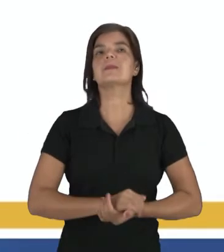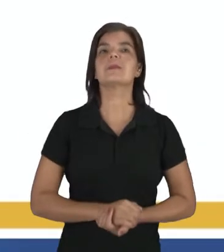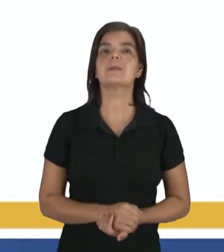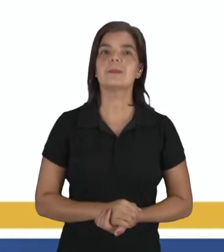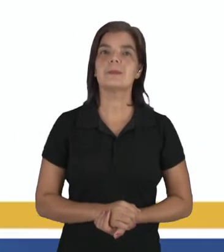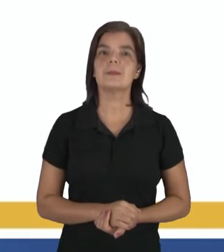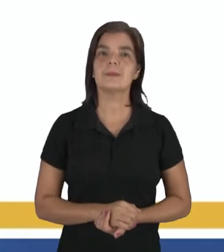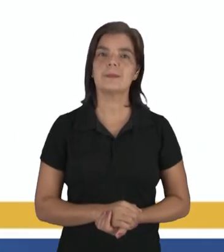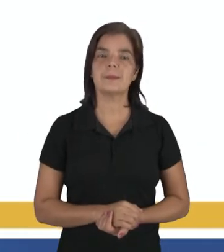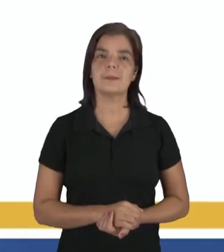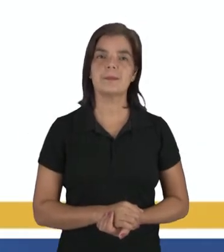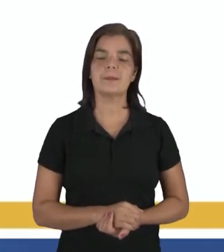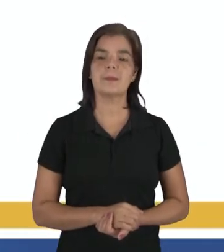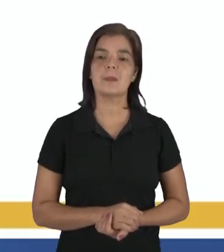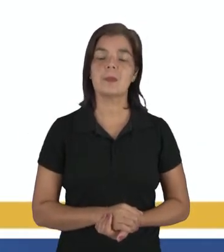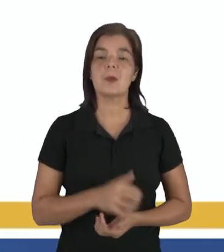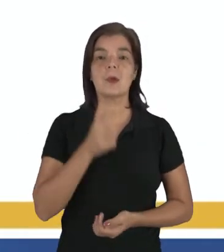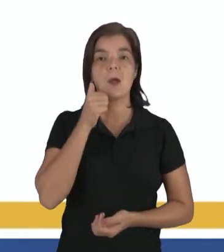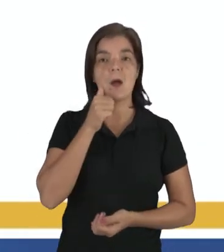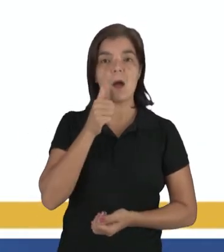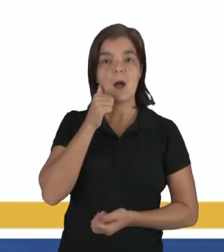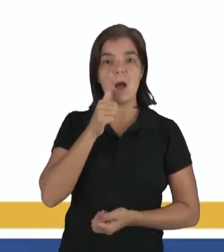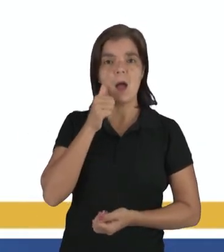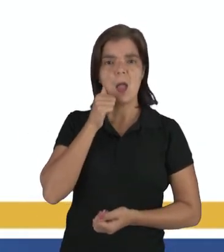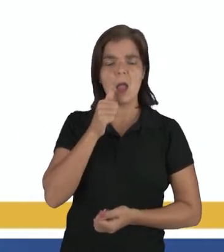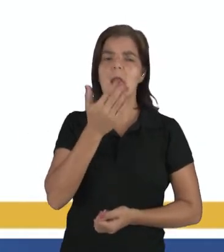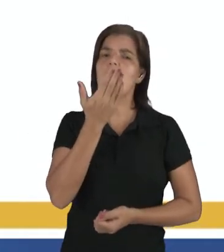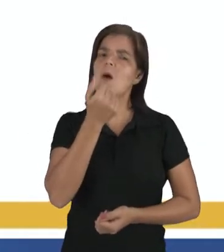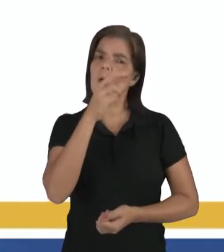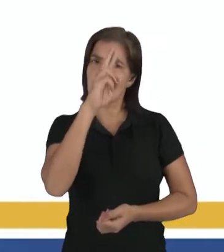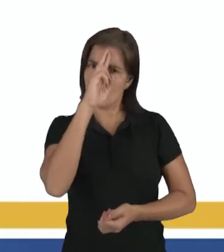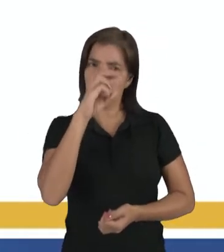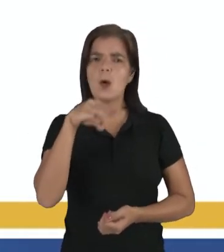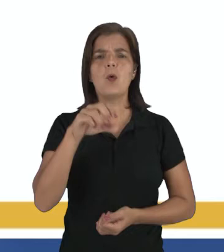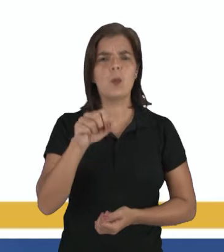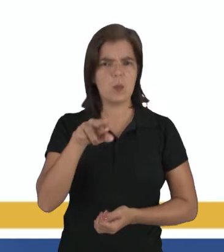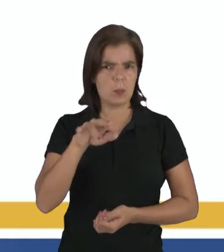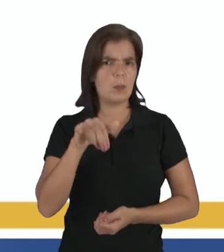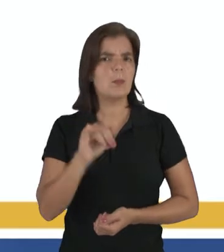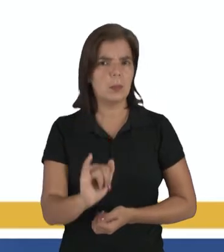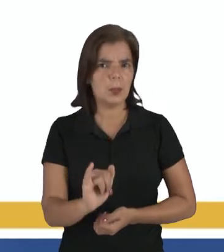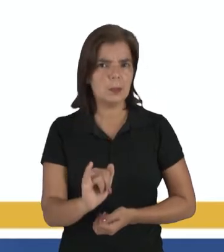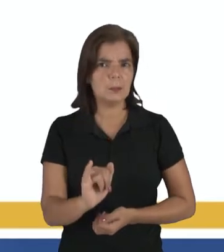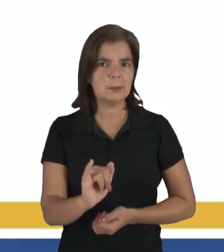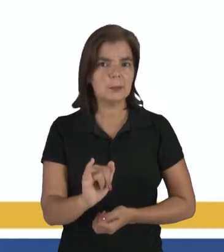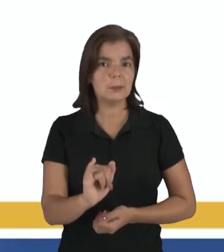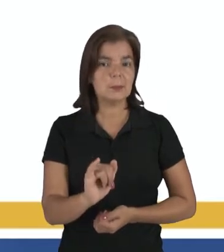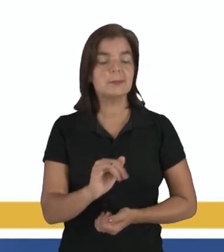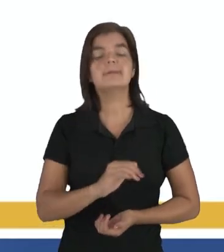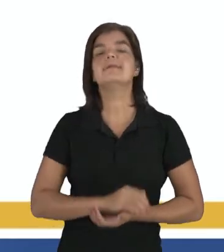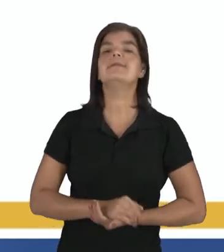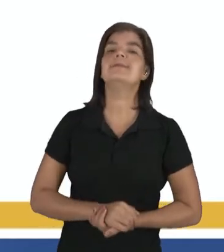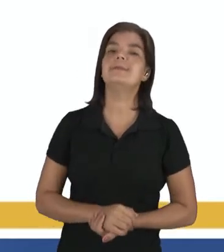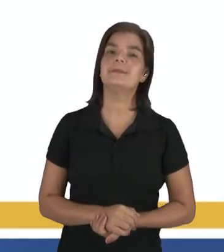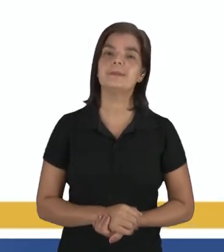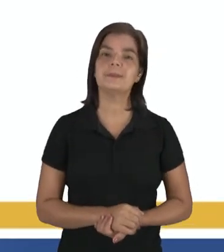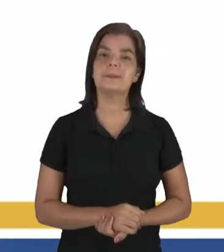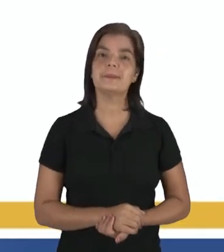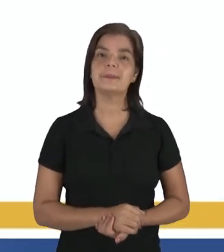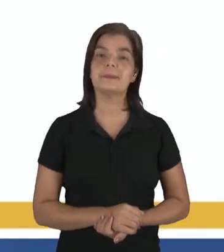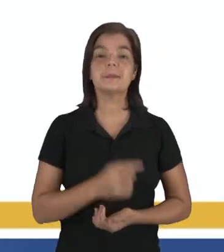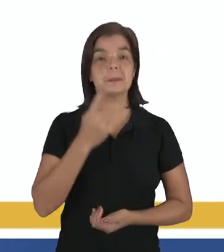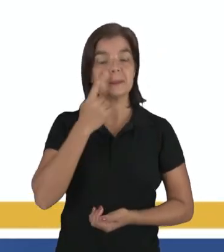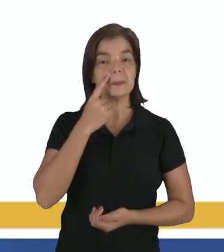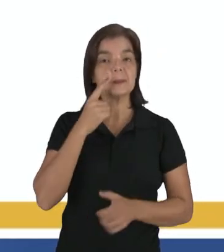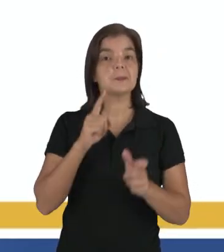Is she going to have lunch with Mary? Ela almoçará com a Mary? Ela está indo almoçar com a Mary? Okay?